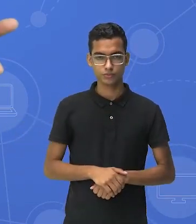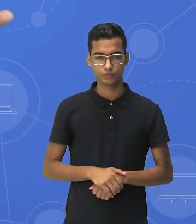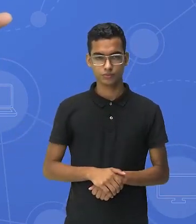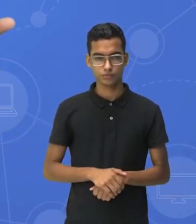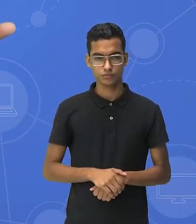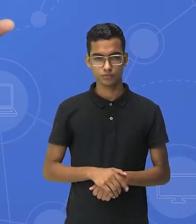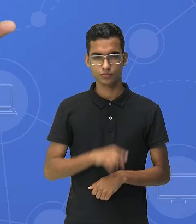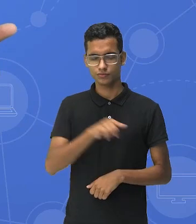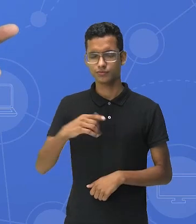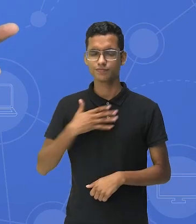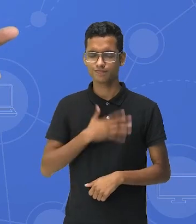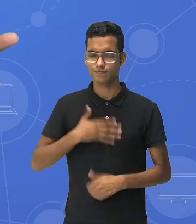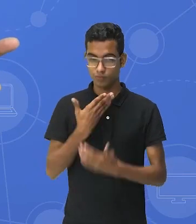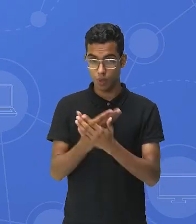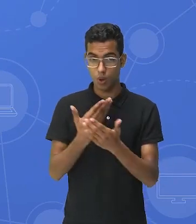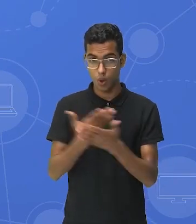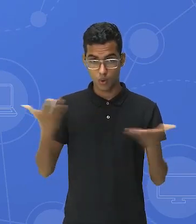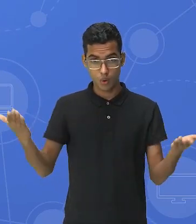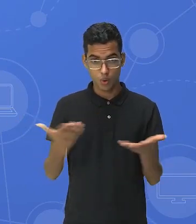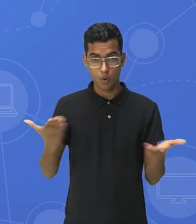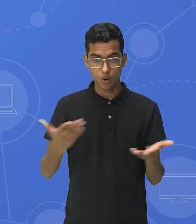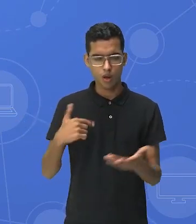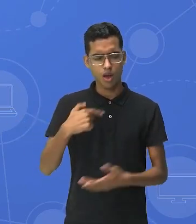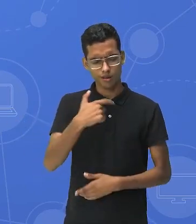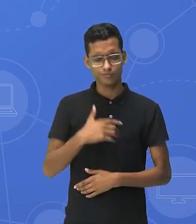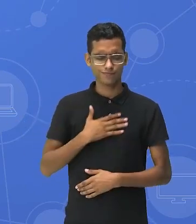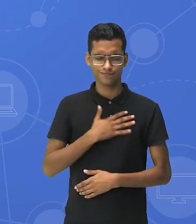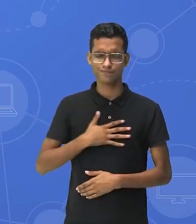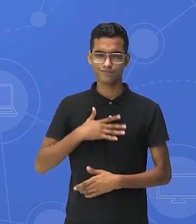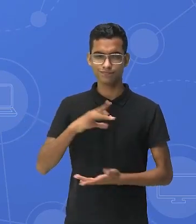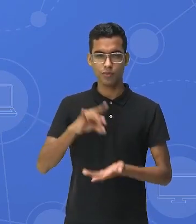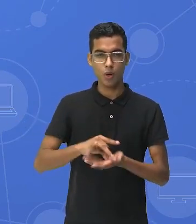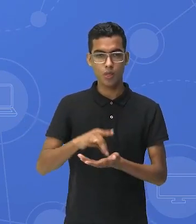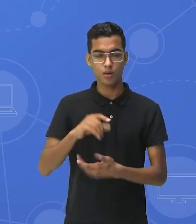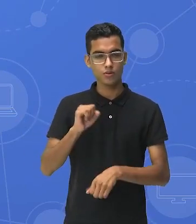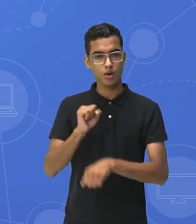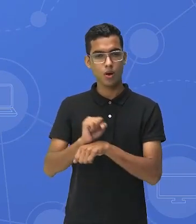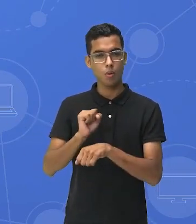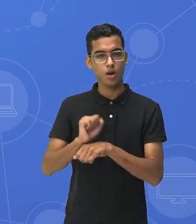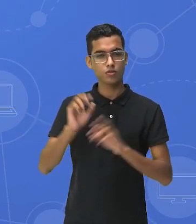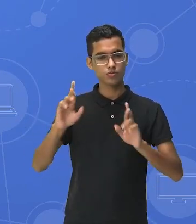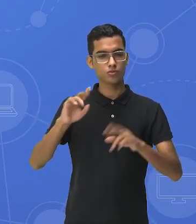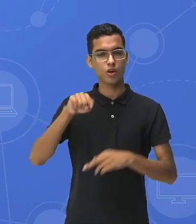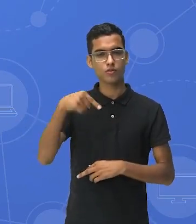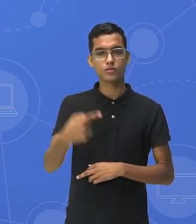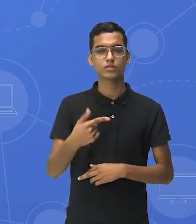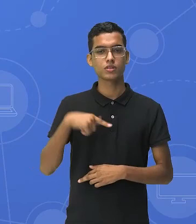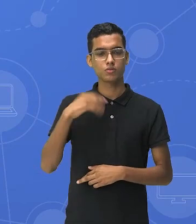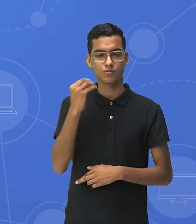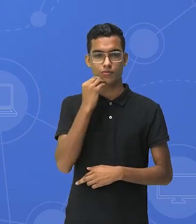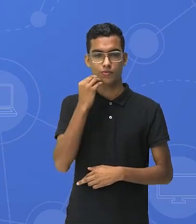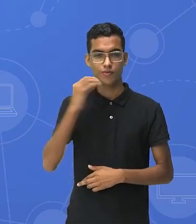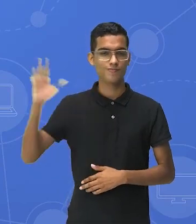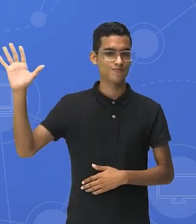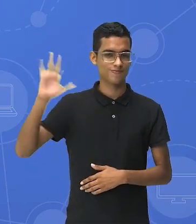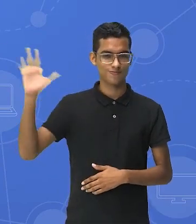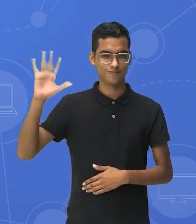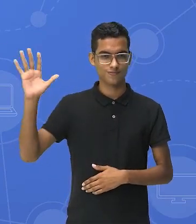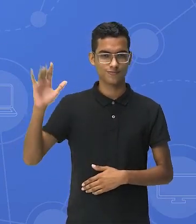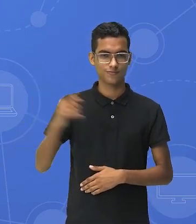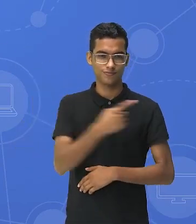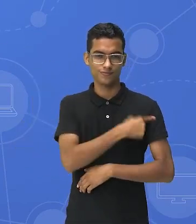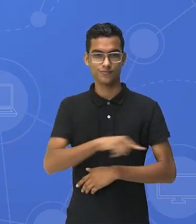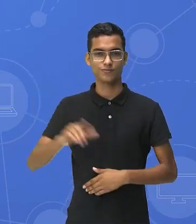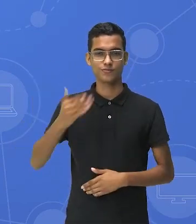vocês tenham gostado dessa aula de hoje. Eu gostei muito, tá? E espero vocês numa próxima oportunidade. Até mais, primeiro